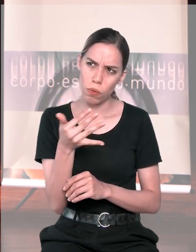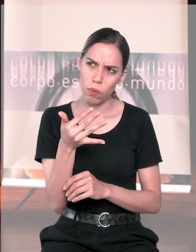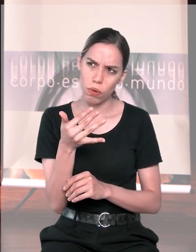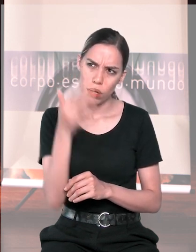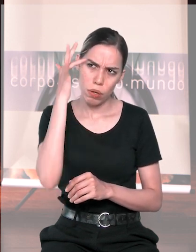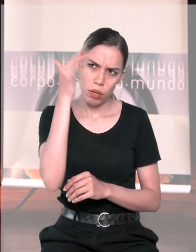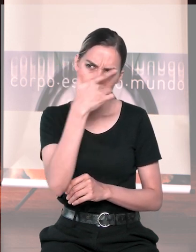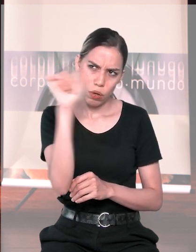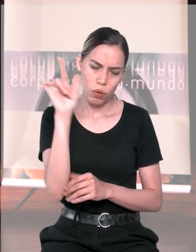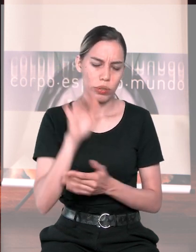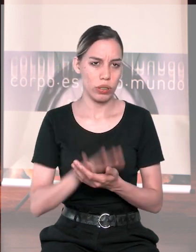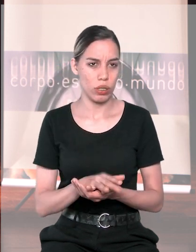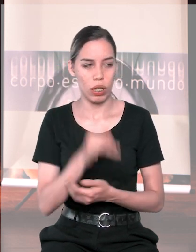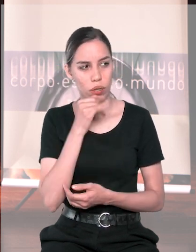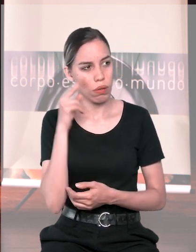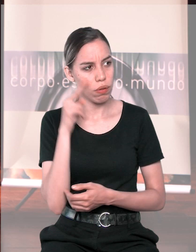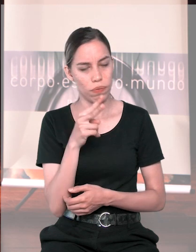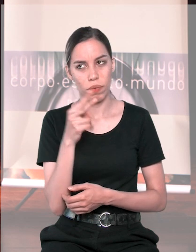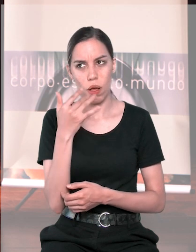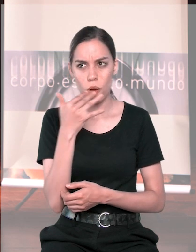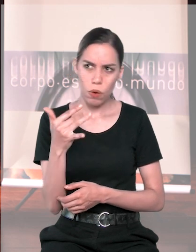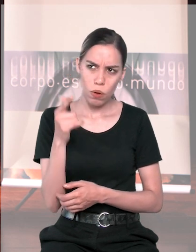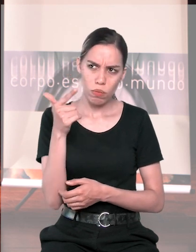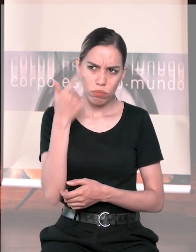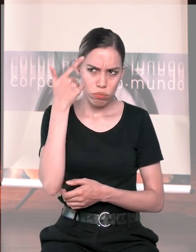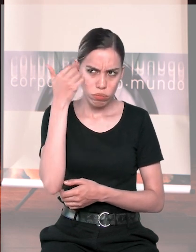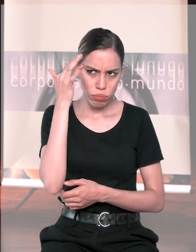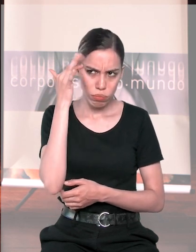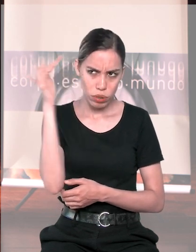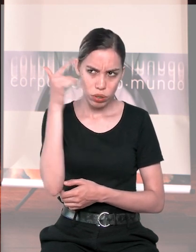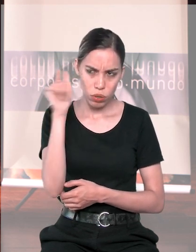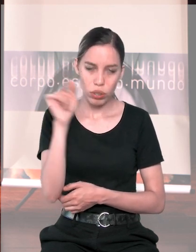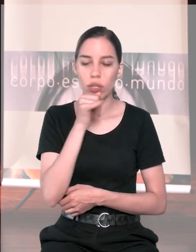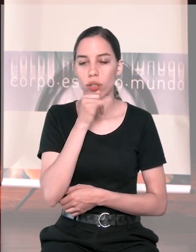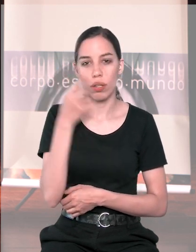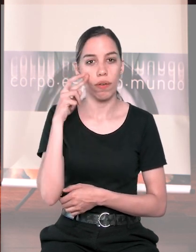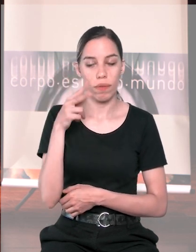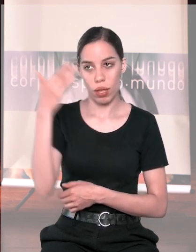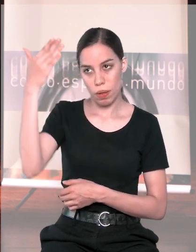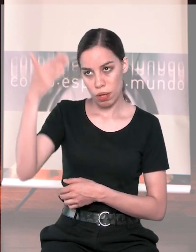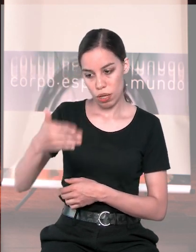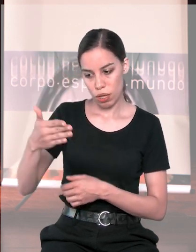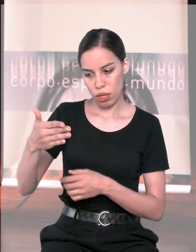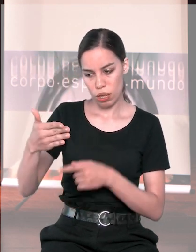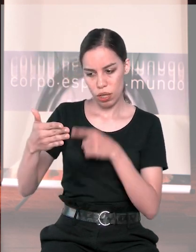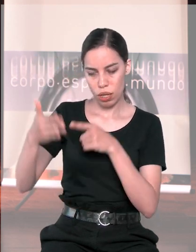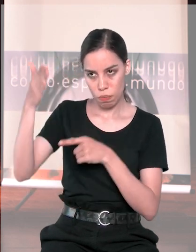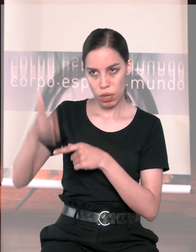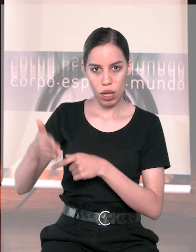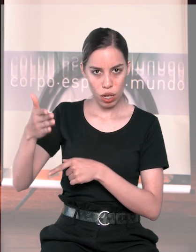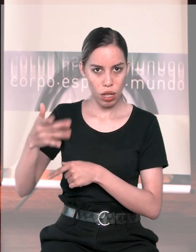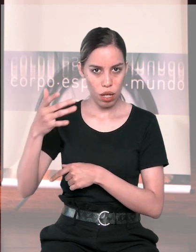que é uma experiência conhecida. Né? A gente vê uma cor e a gente imagina outra. A gente vê uma parede branca, né? E a gente dali a pouco já está